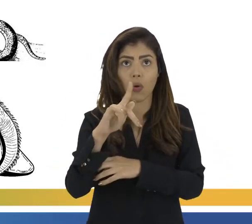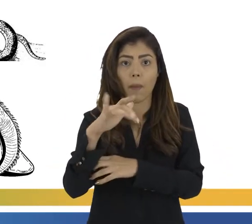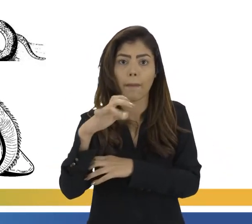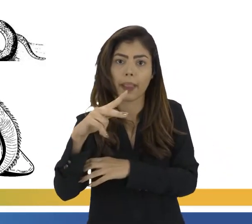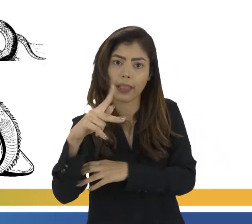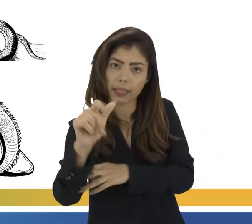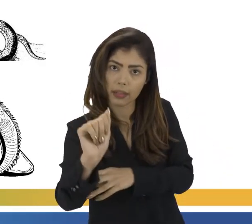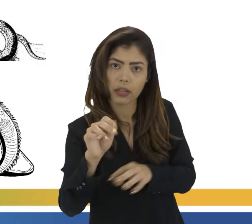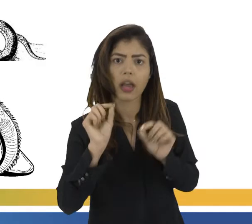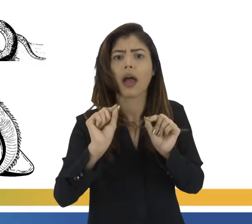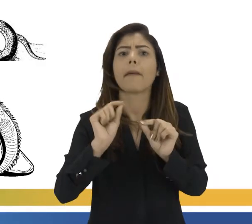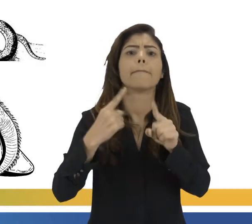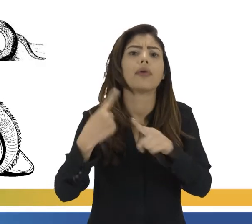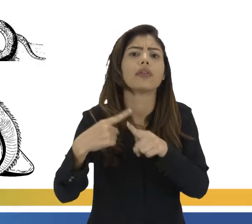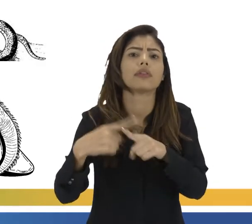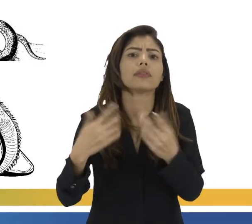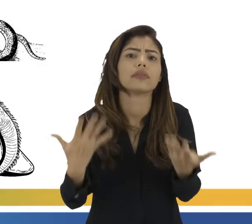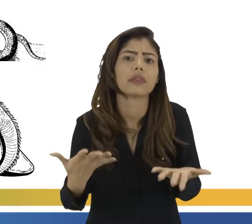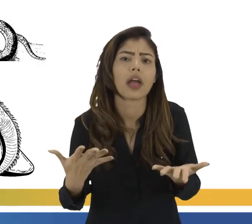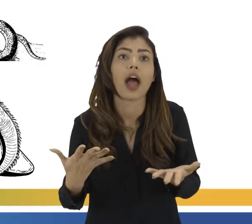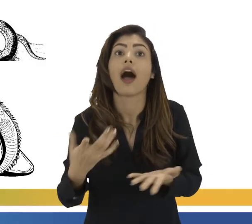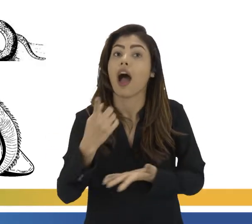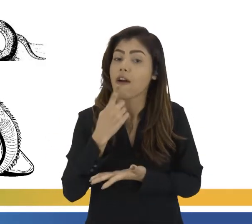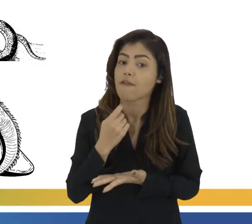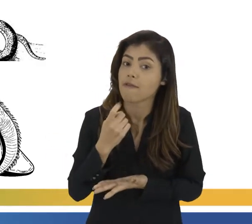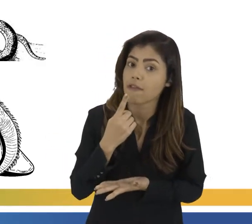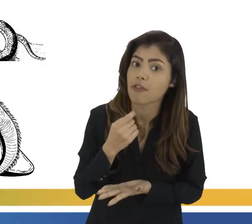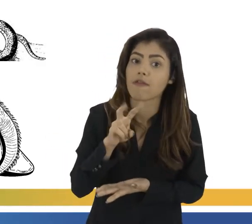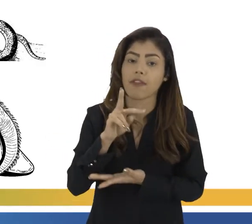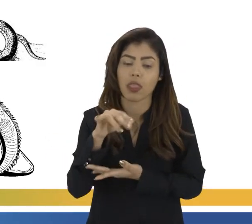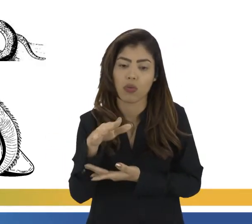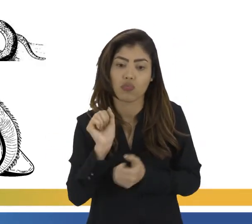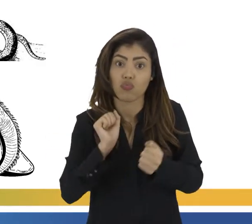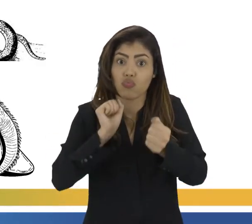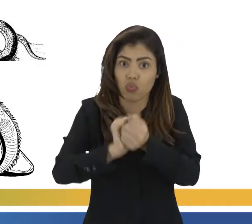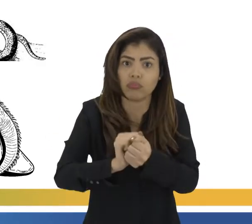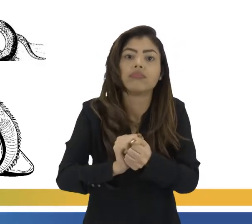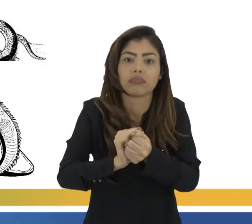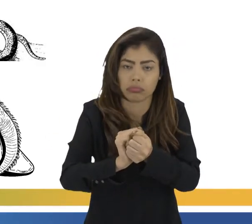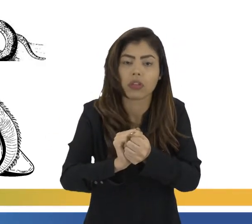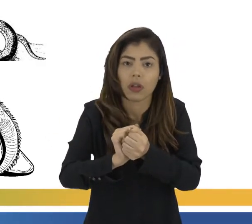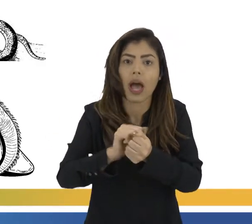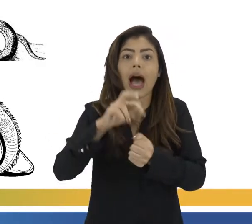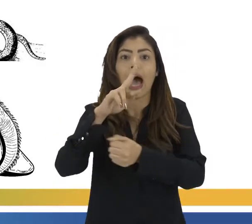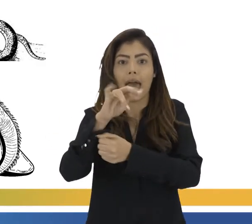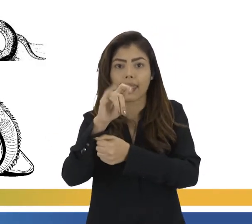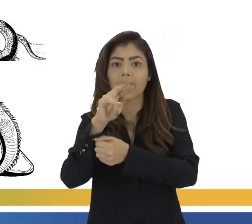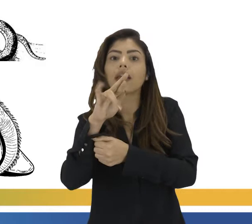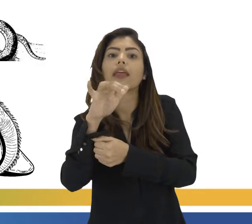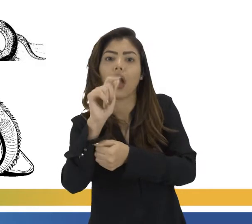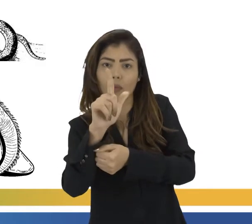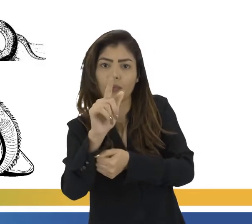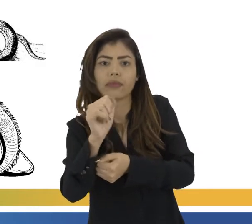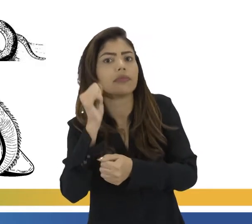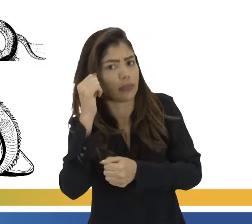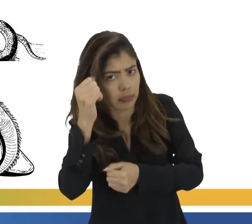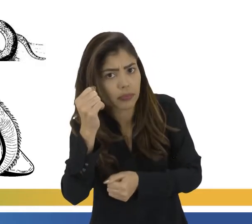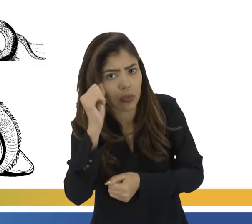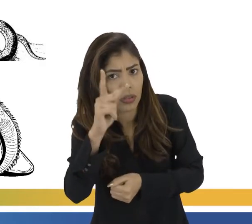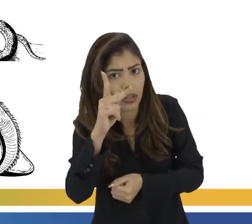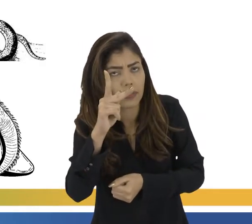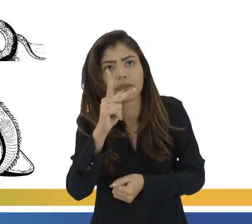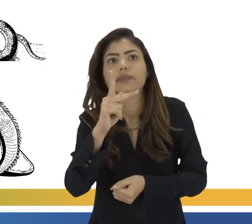é porque o quê? O sangue venoso está junto com o sangue arterial. Tranquilos? Certo?